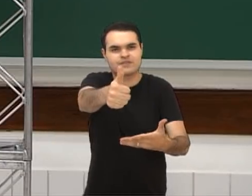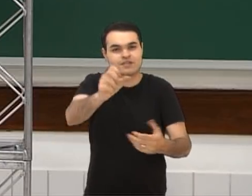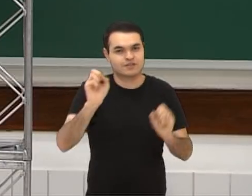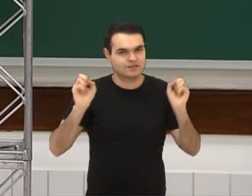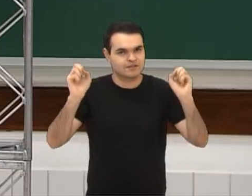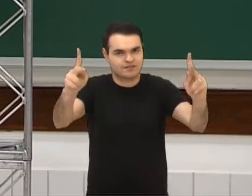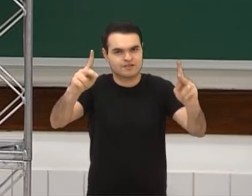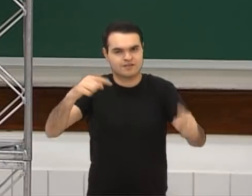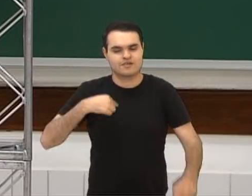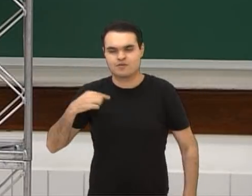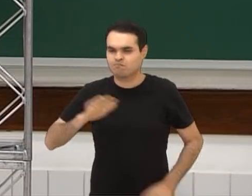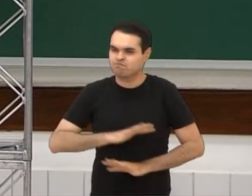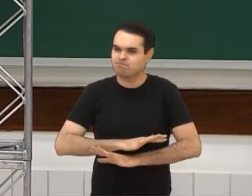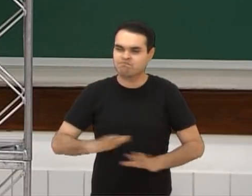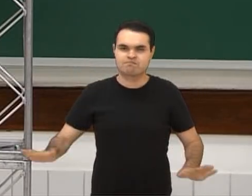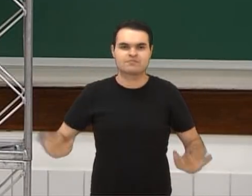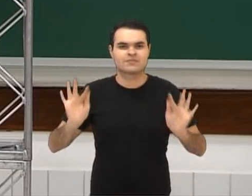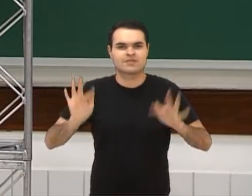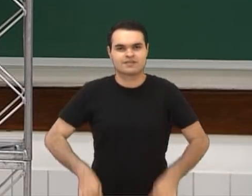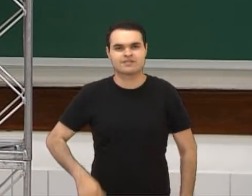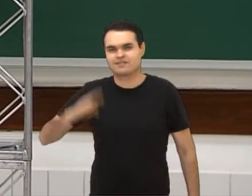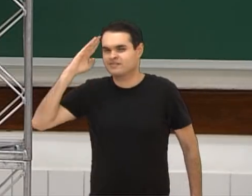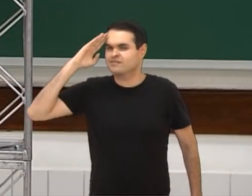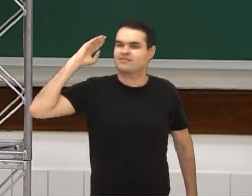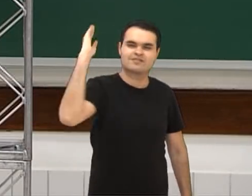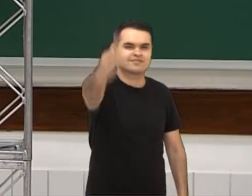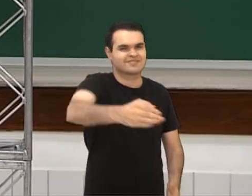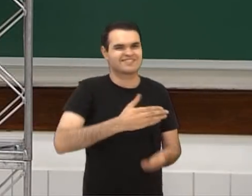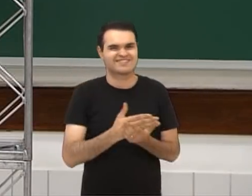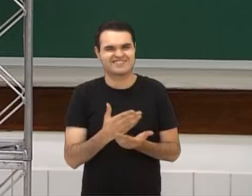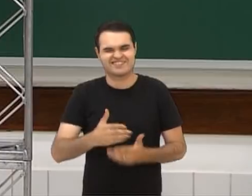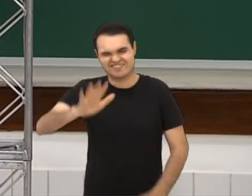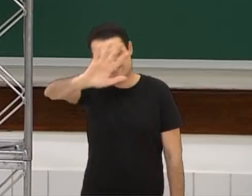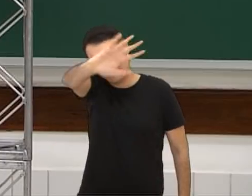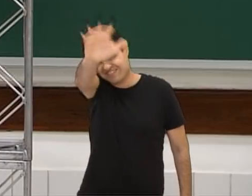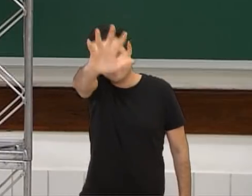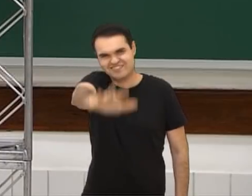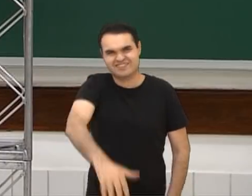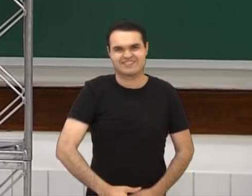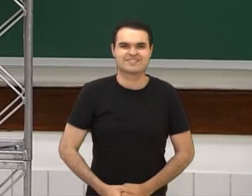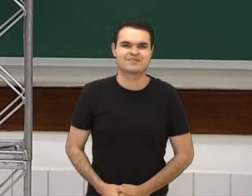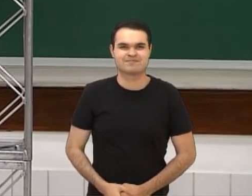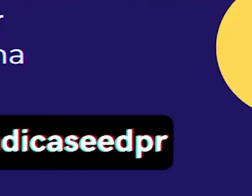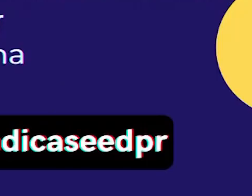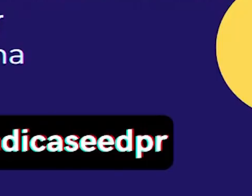ok? Eu vou ficando por aqui, pessoal, e até a nossa próxima aula. Tchau!